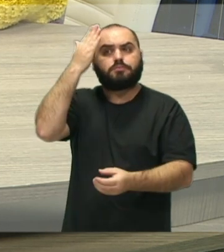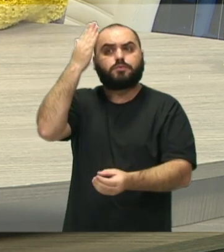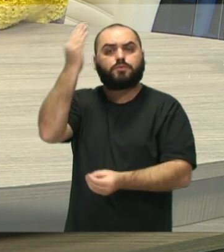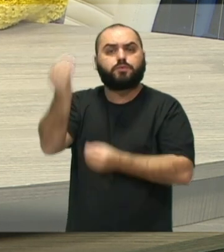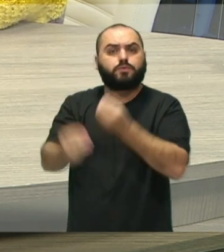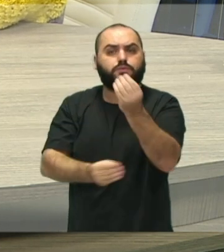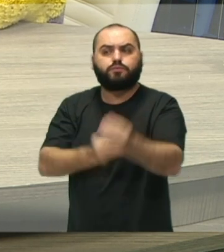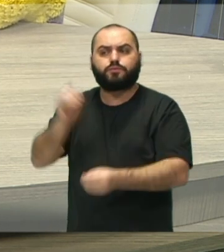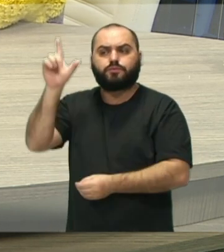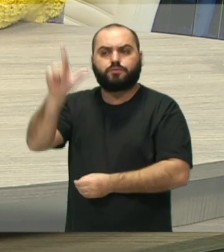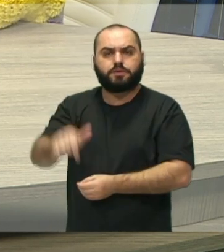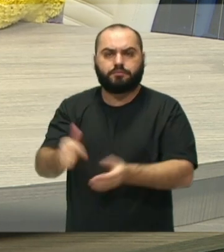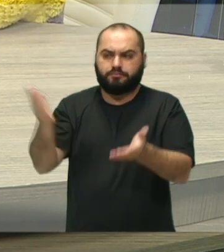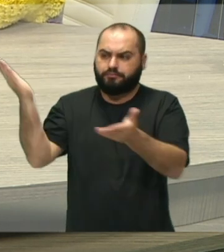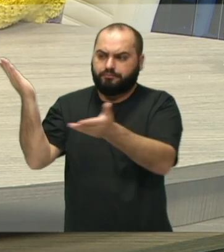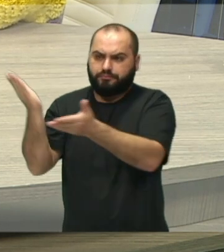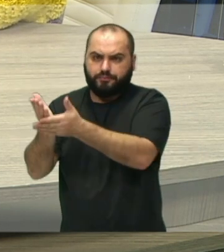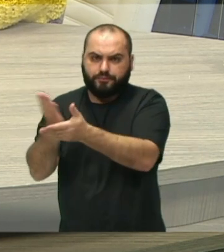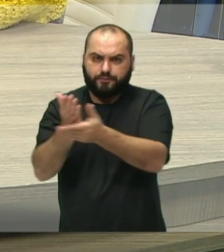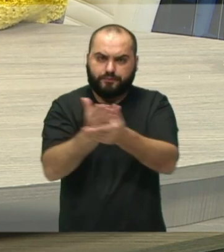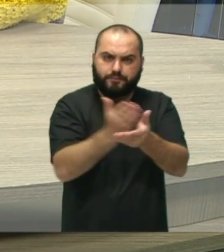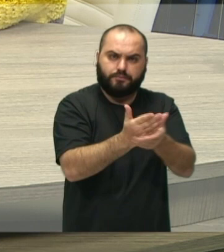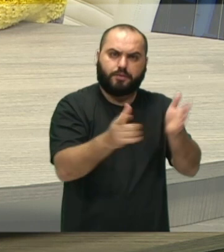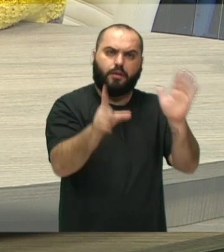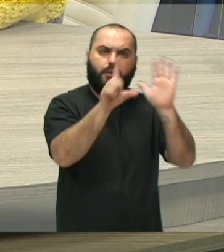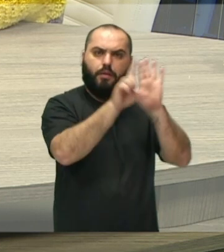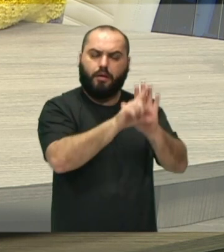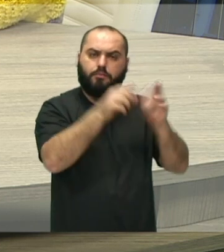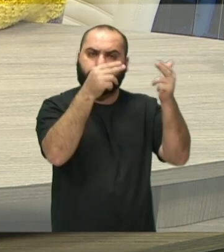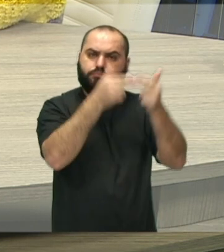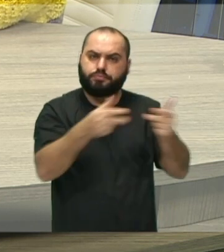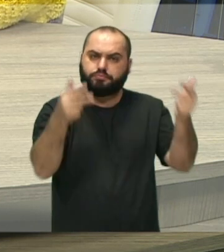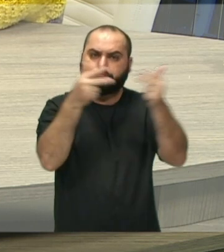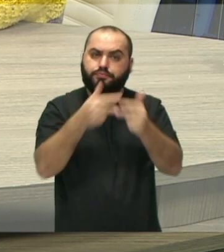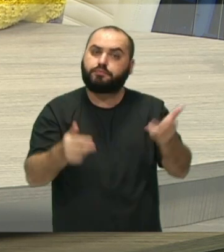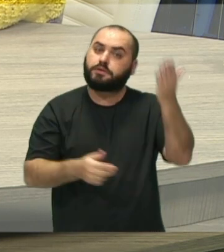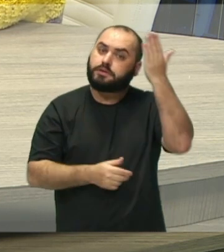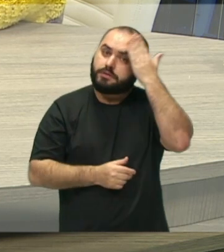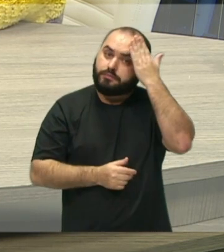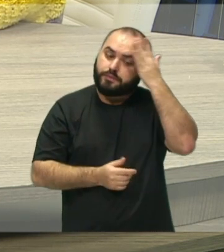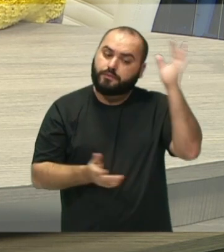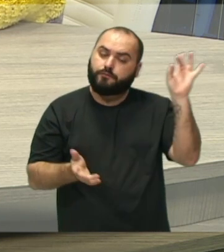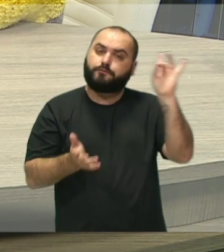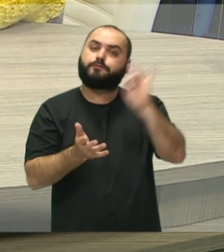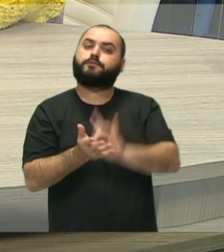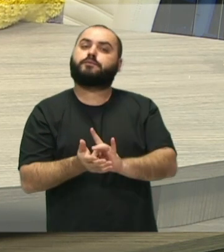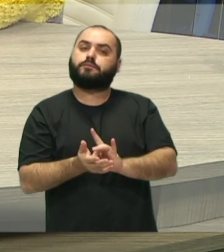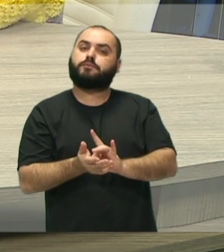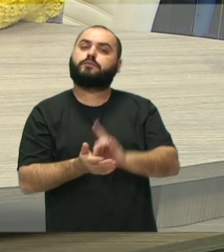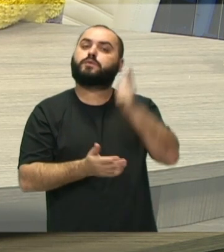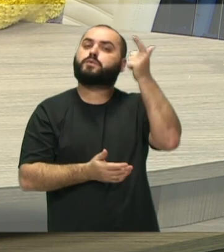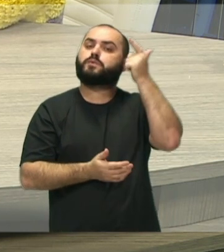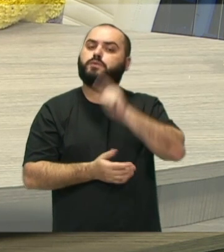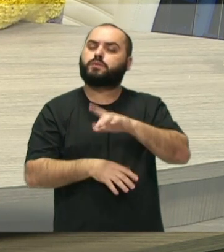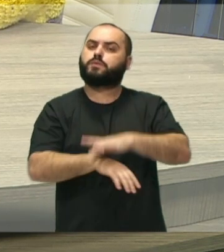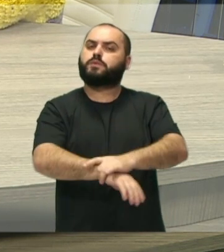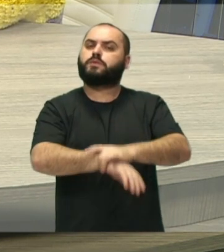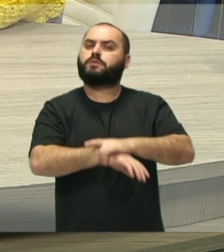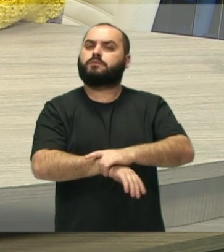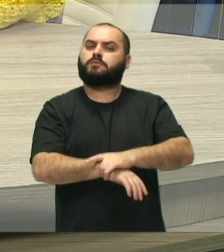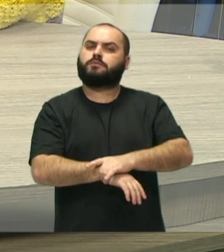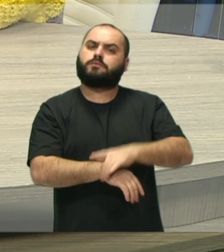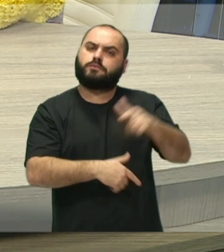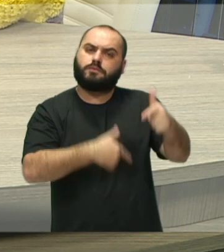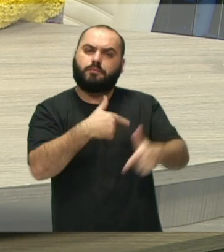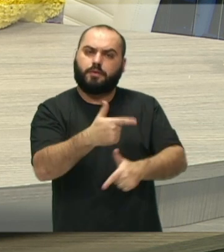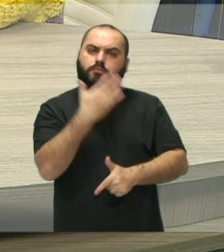esse processo em termos de leis e tudo mais, para que possam também prestar de uma forma segura, eficiente